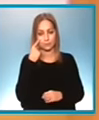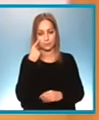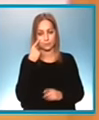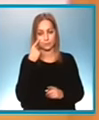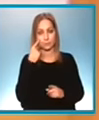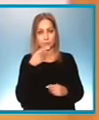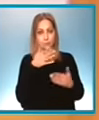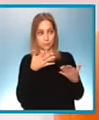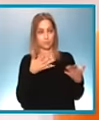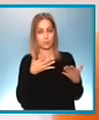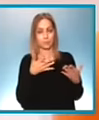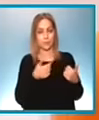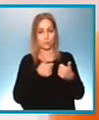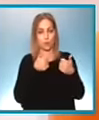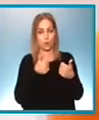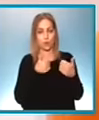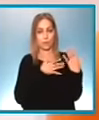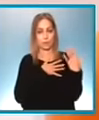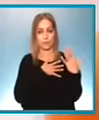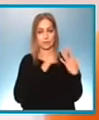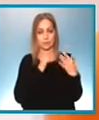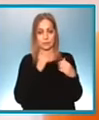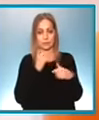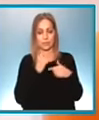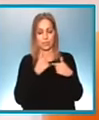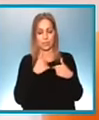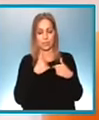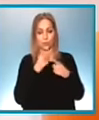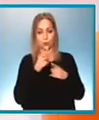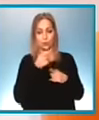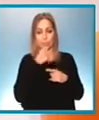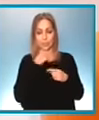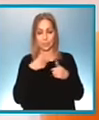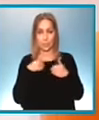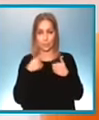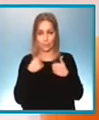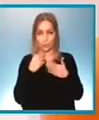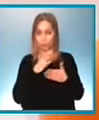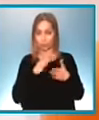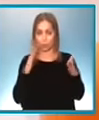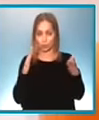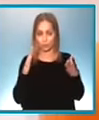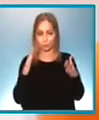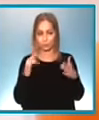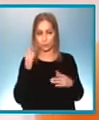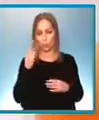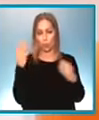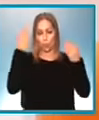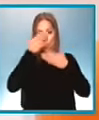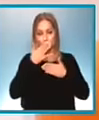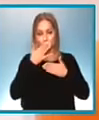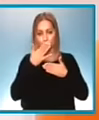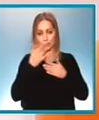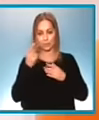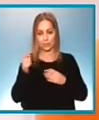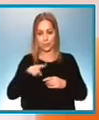acontece. Sim, depois foi assim. Porque eu comecei a cantar para mim e depois, uma noite de Ano Novo,